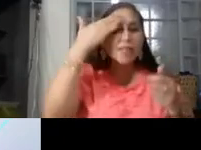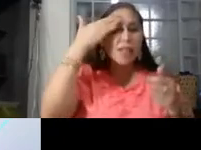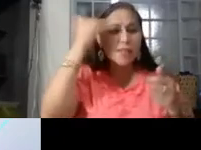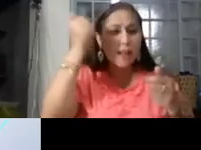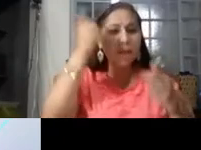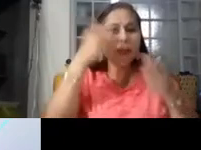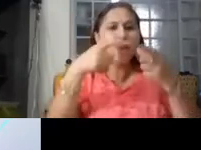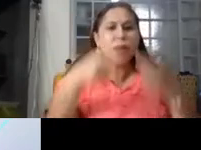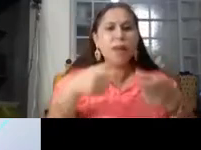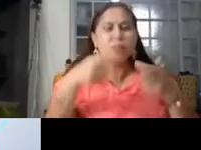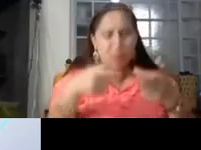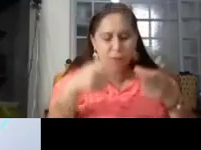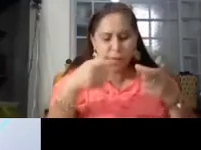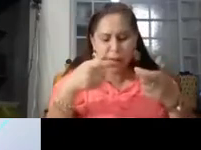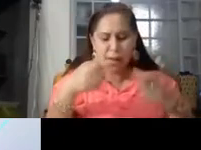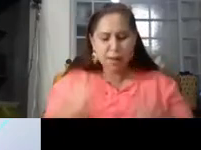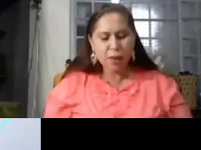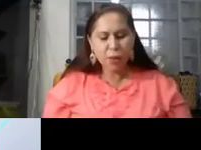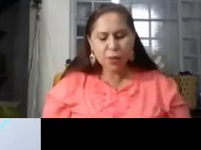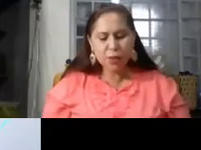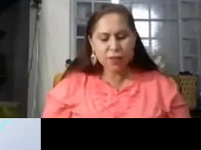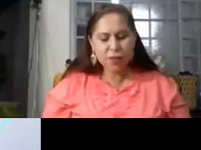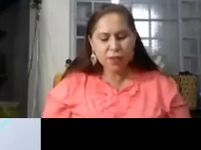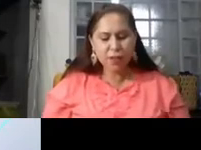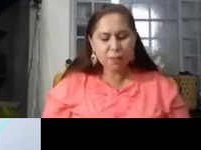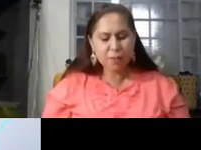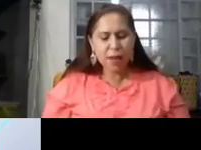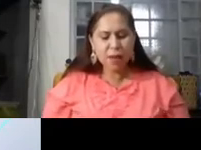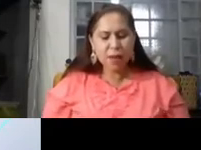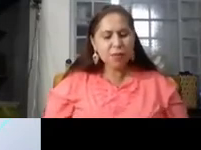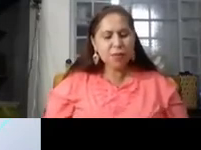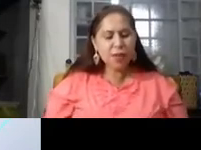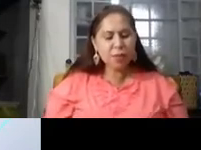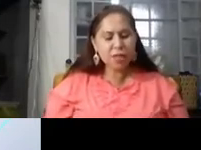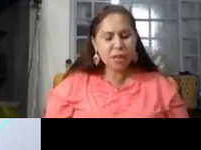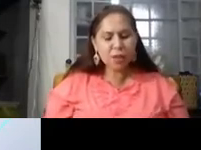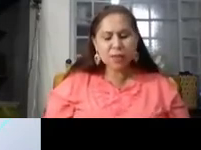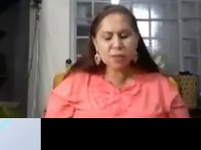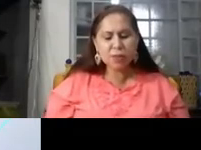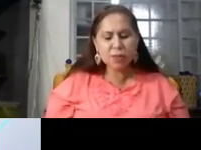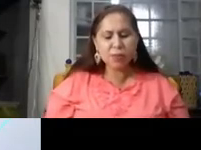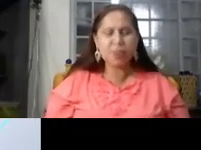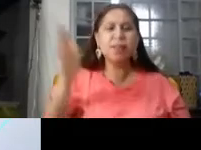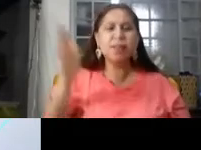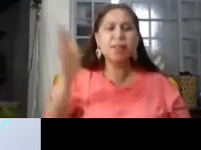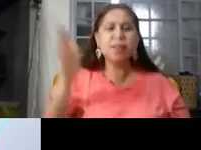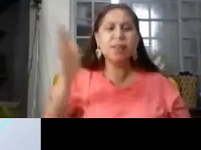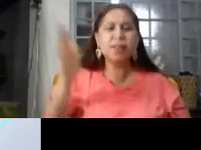Vamos saber lugar. Eu sei o lugar onde fica. Aí o outro diz, vamos, já é quase